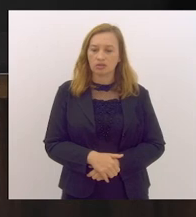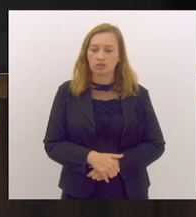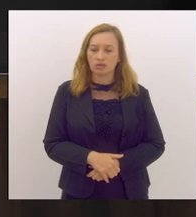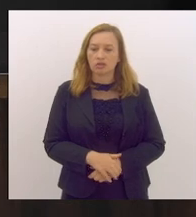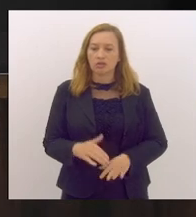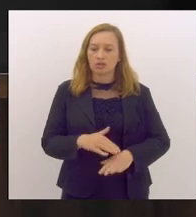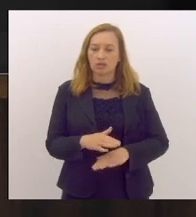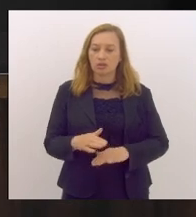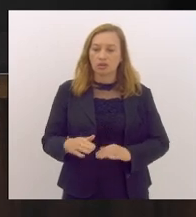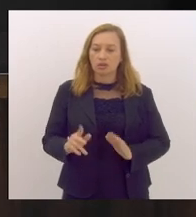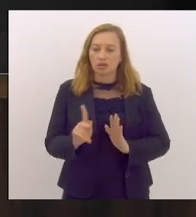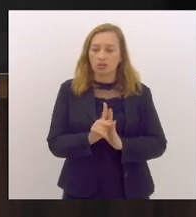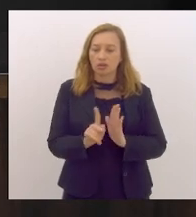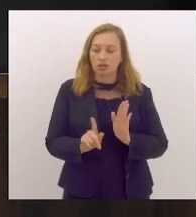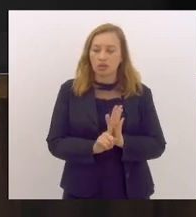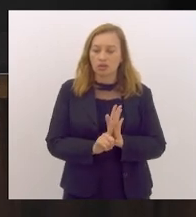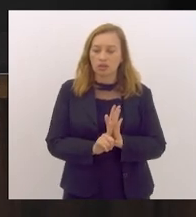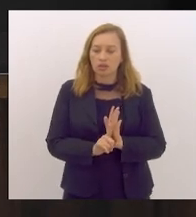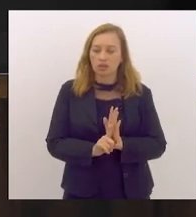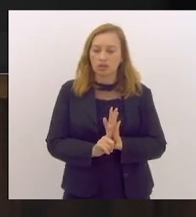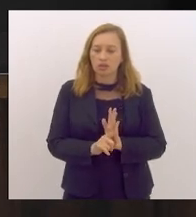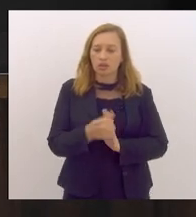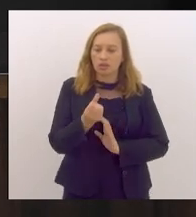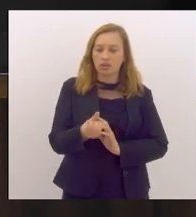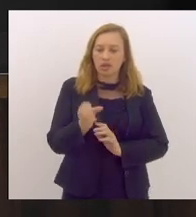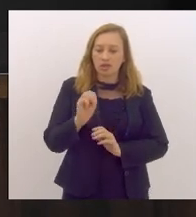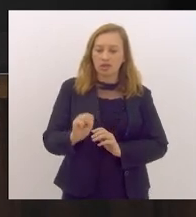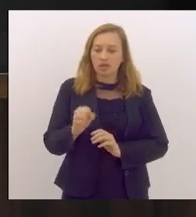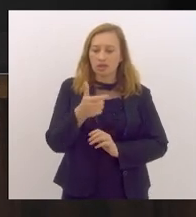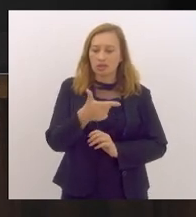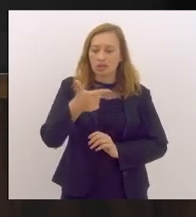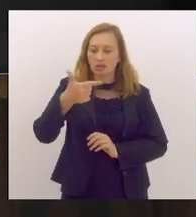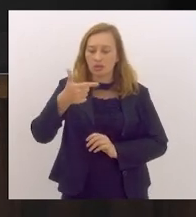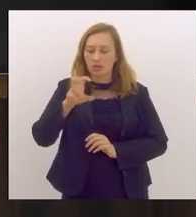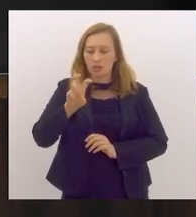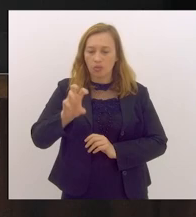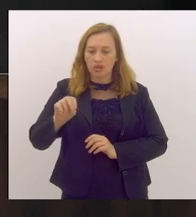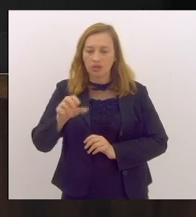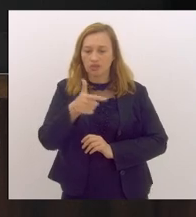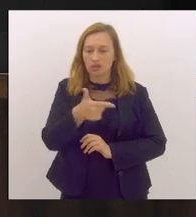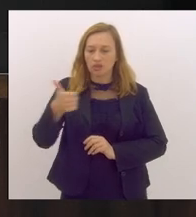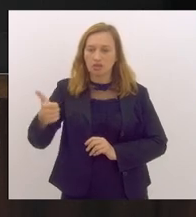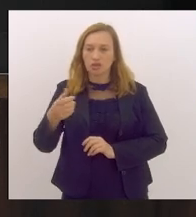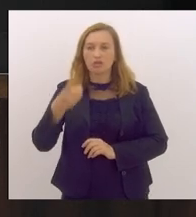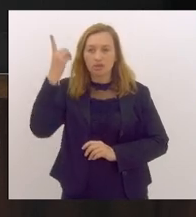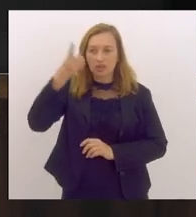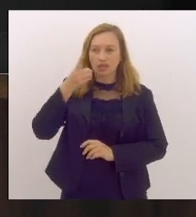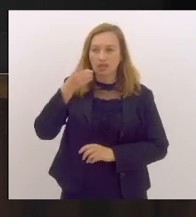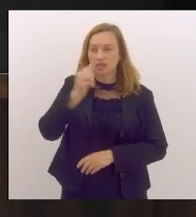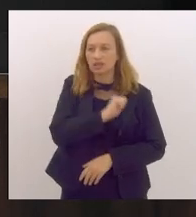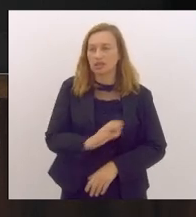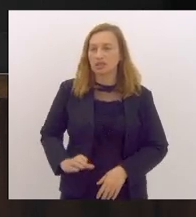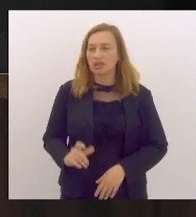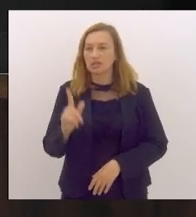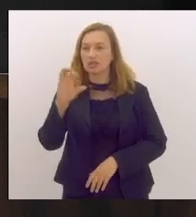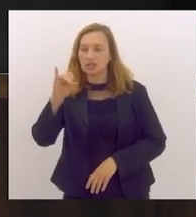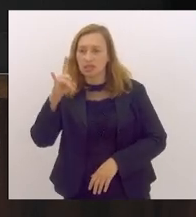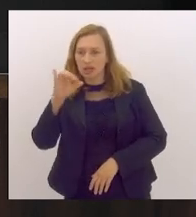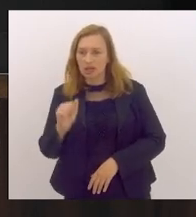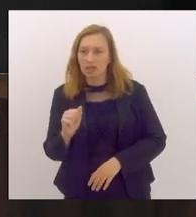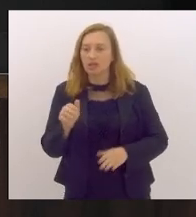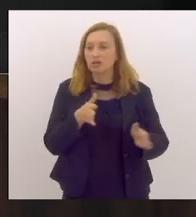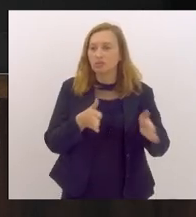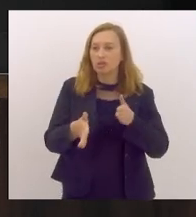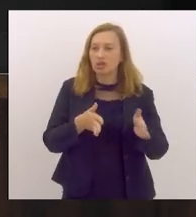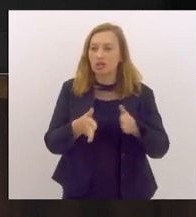Veto total oposto ao projeto de lei 6050 de 22, de autoria dos deputados André Siciliano e Célia Jordão, que dispõe sobre o